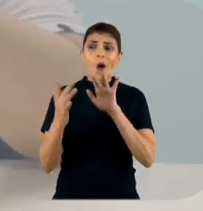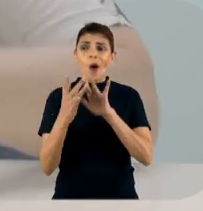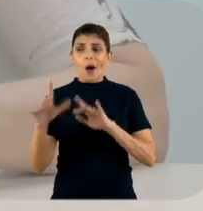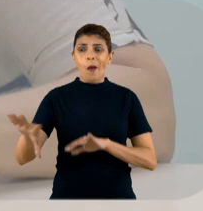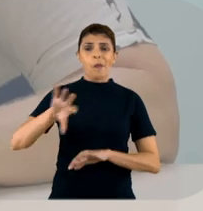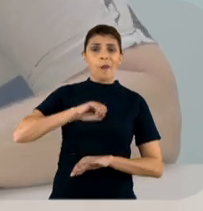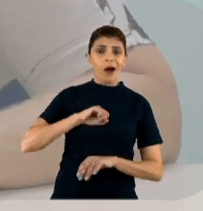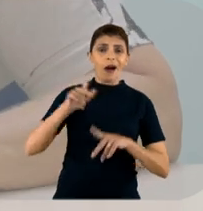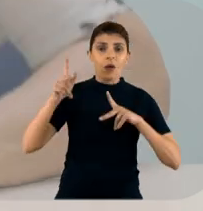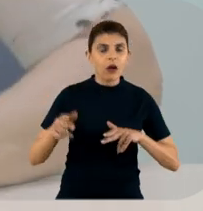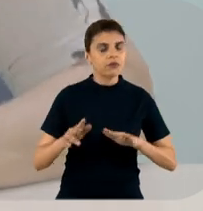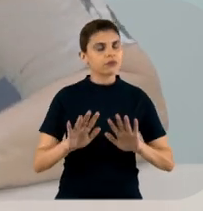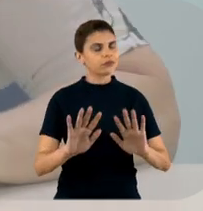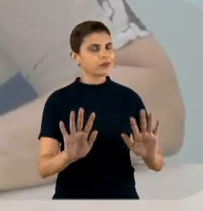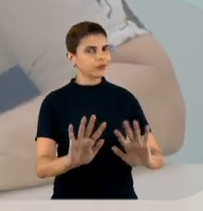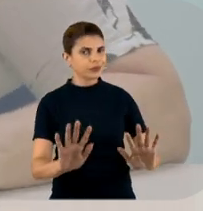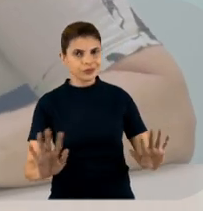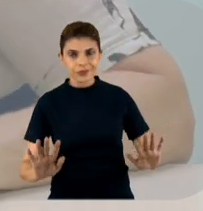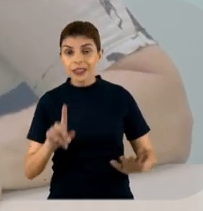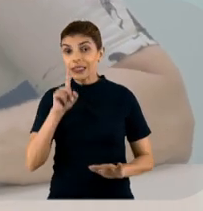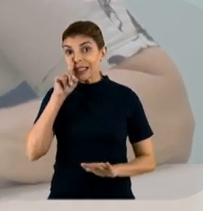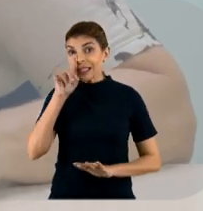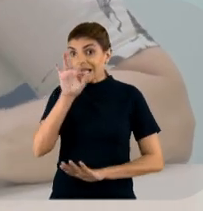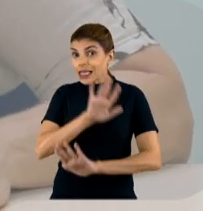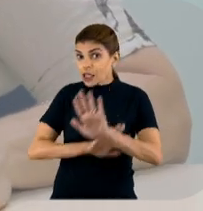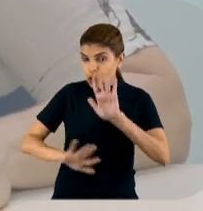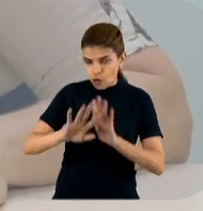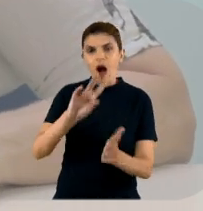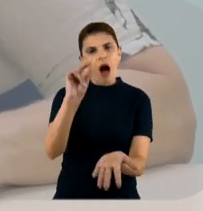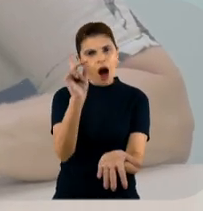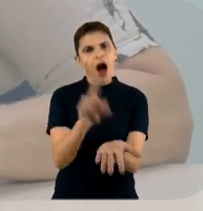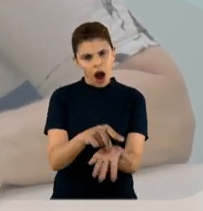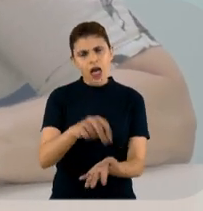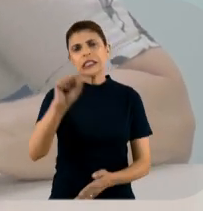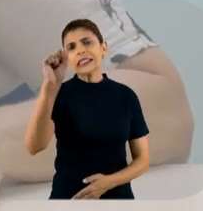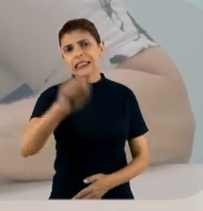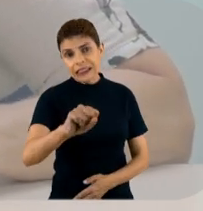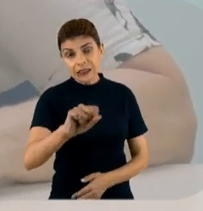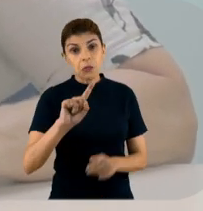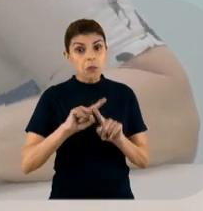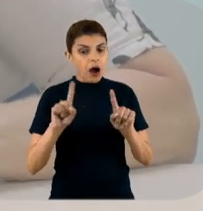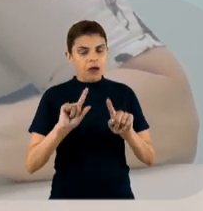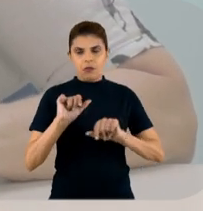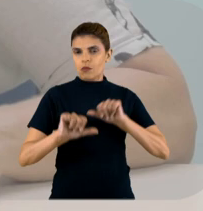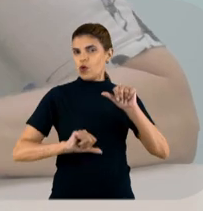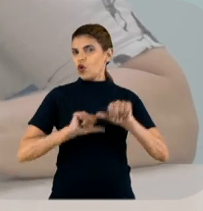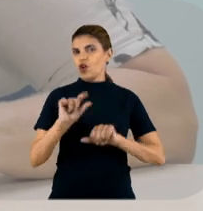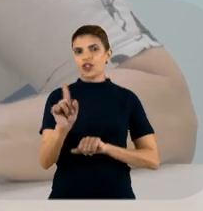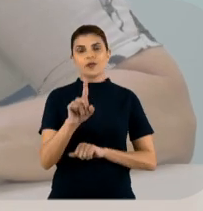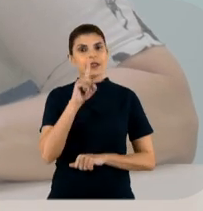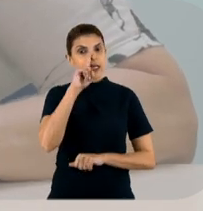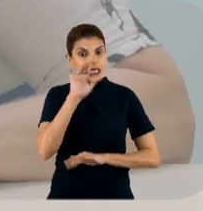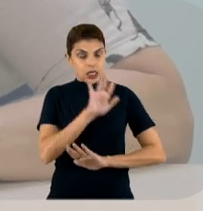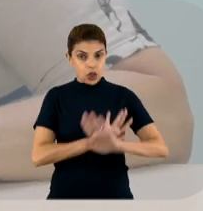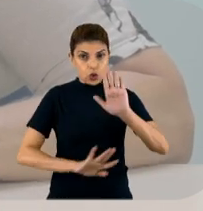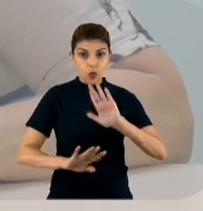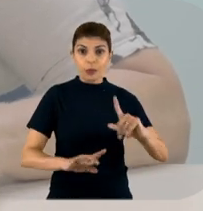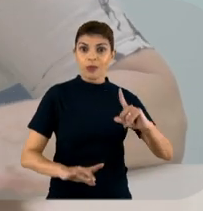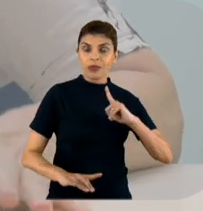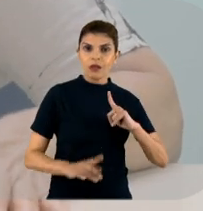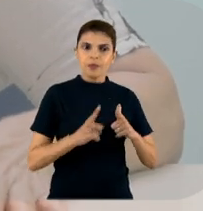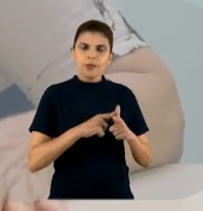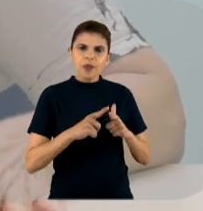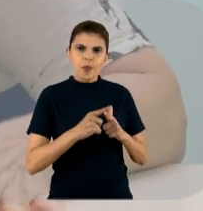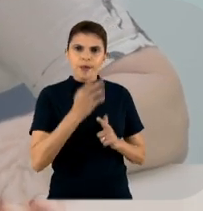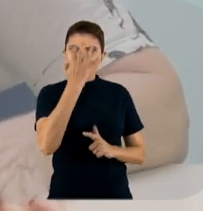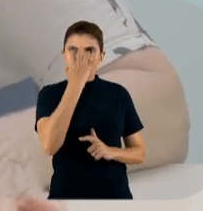também eh isso o risco de você est também é real Mas isso não modifica vamos dizer o risco de você ter um quadro